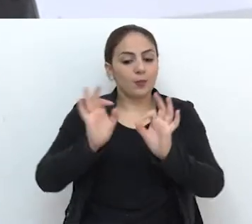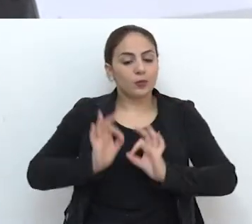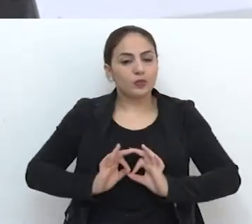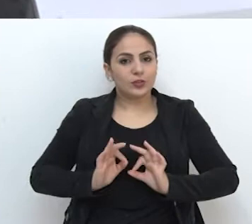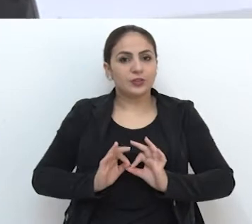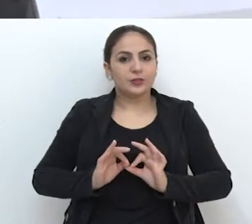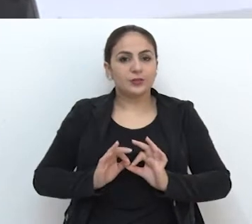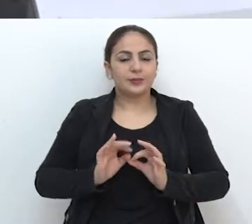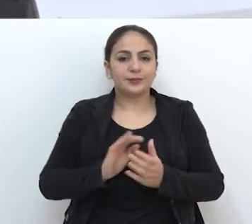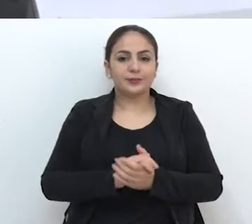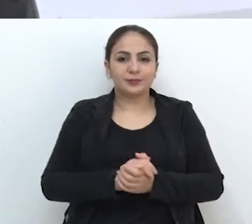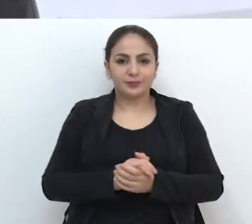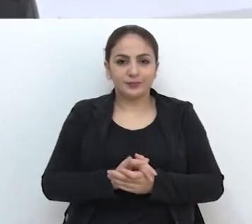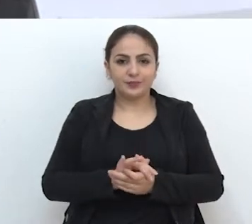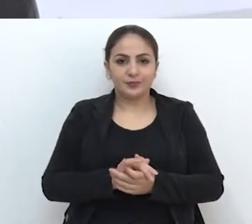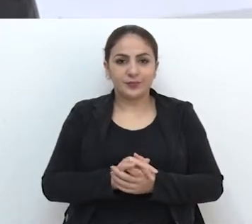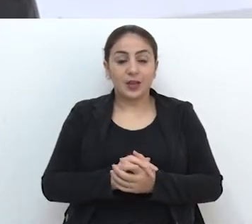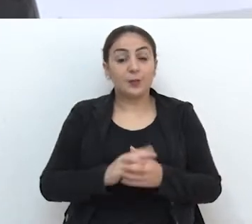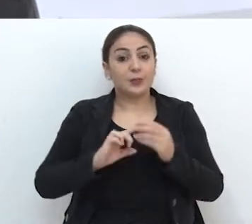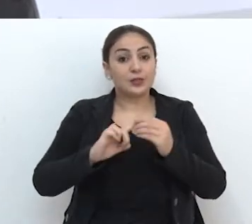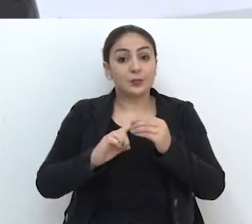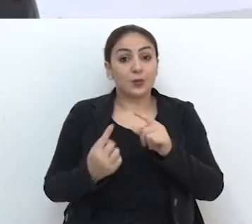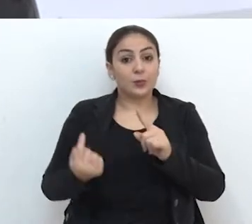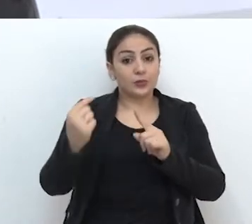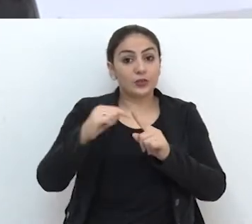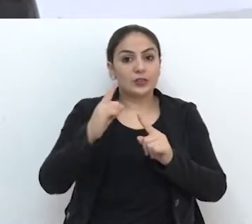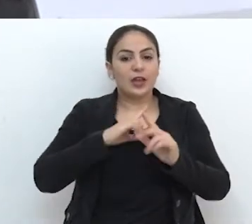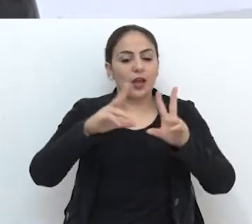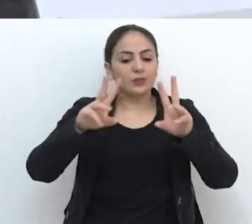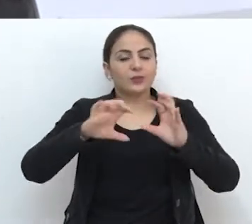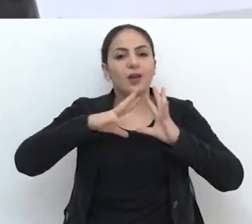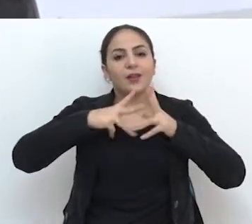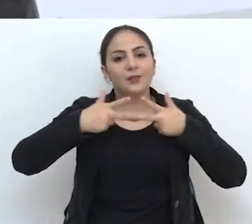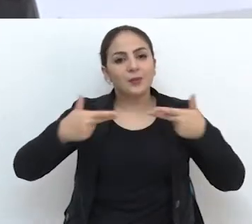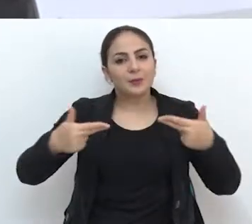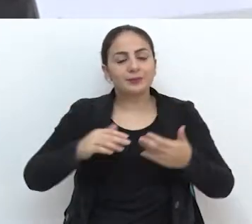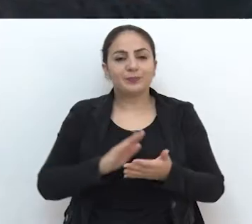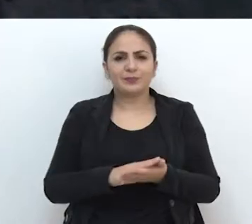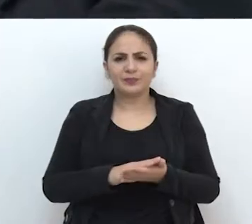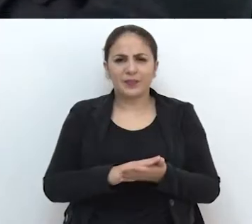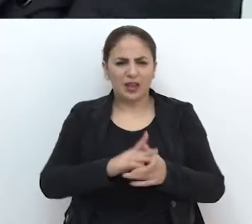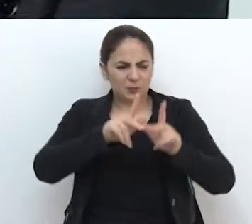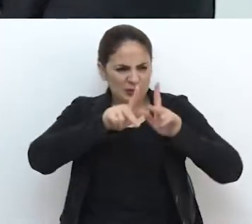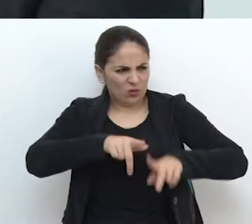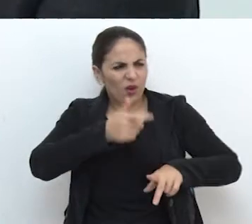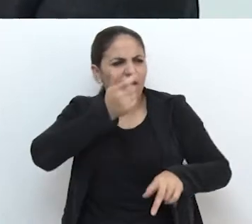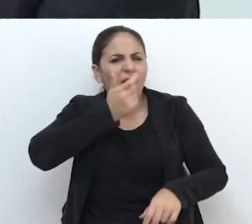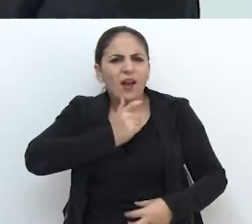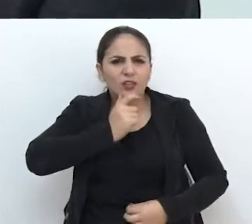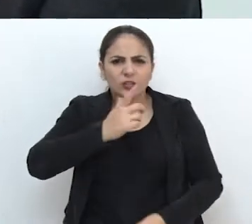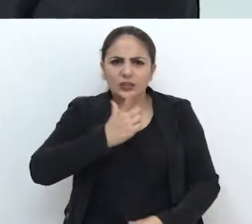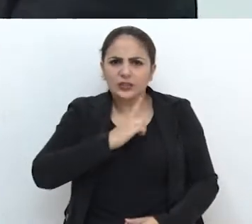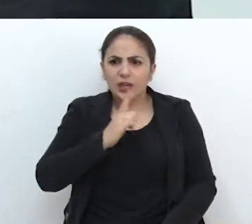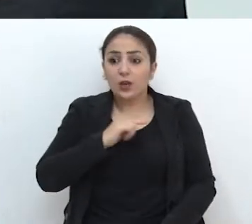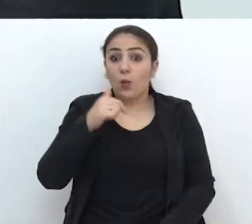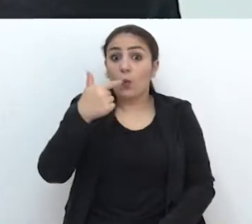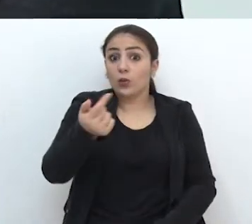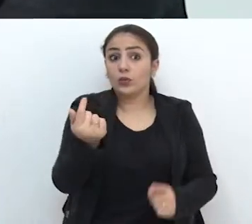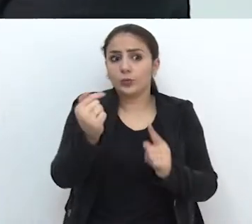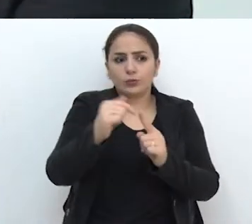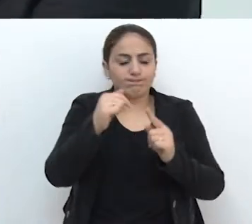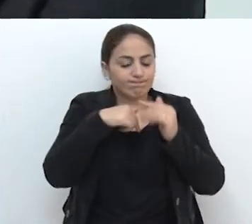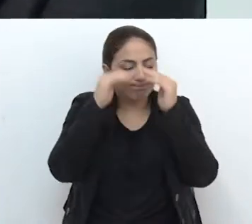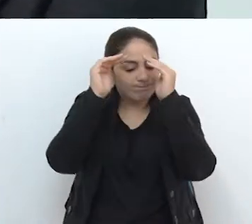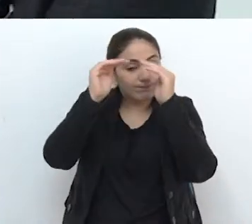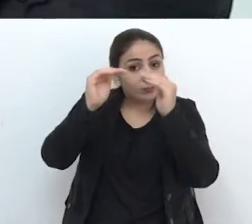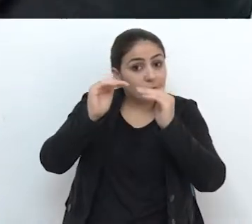principais projetos para o mandato. Entre as prioridades está a causa animal. Aqueles que acham que tem outras prioridades,